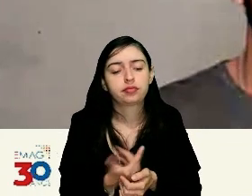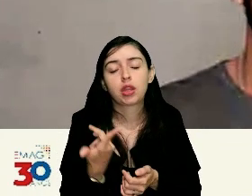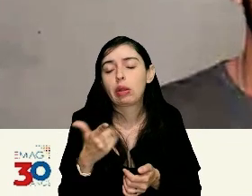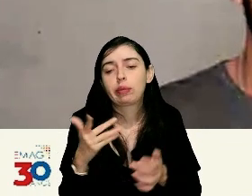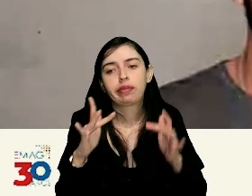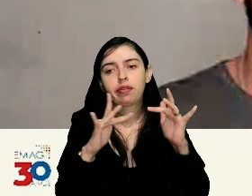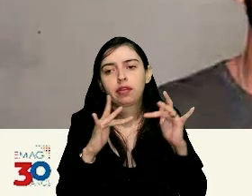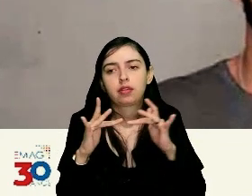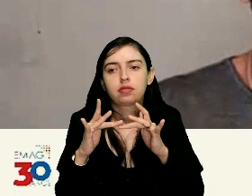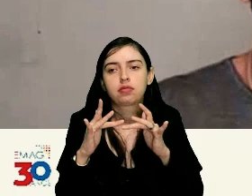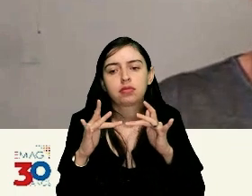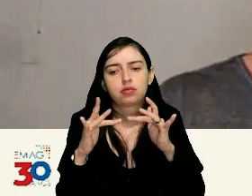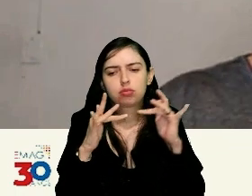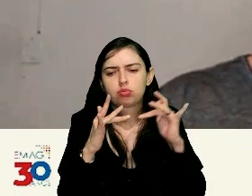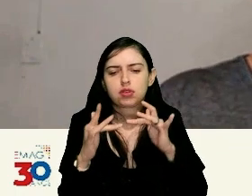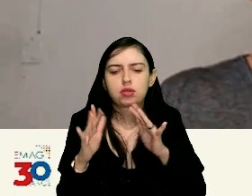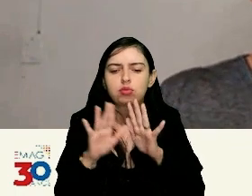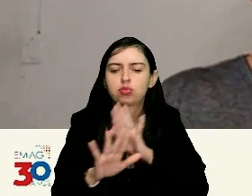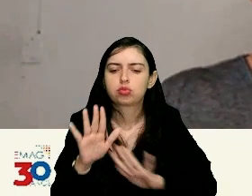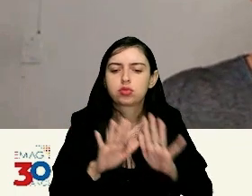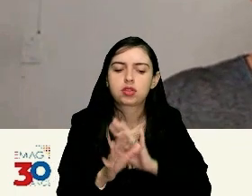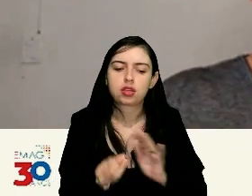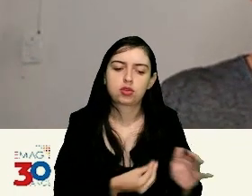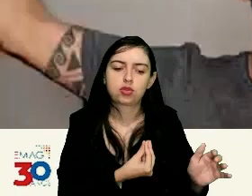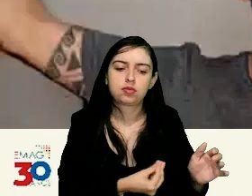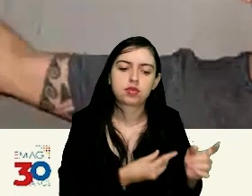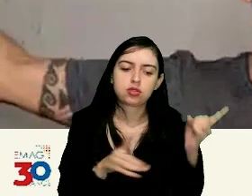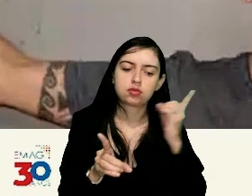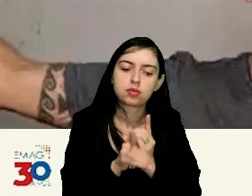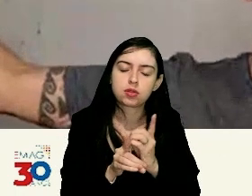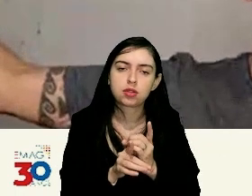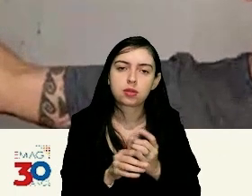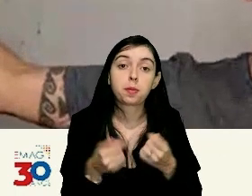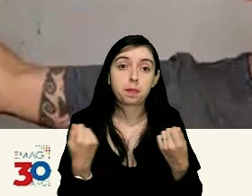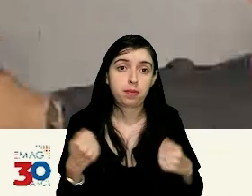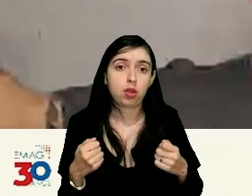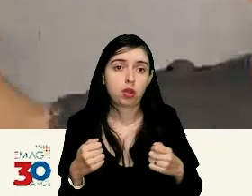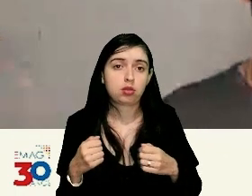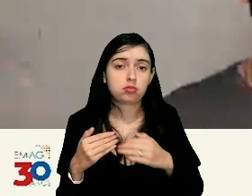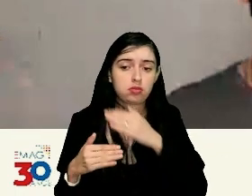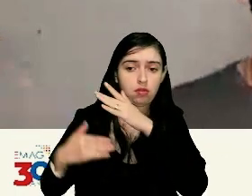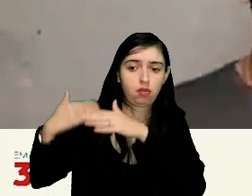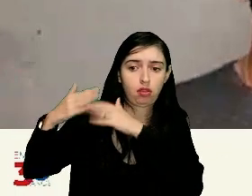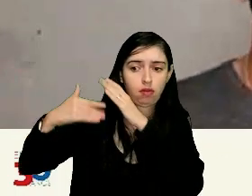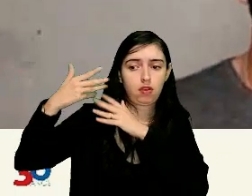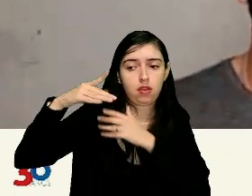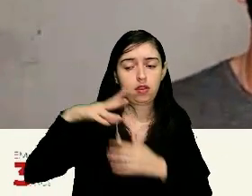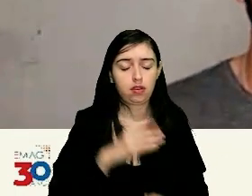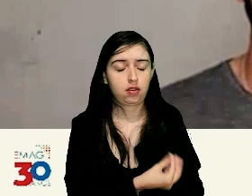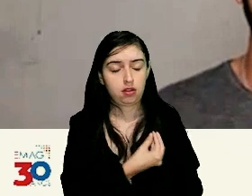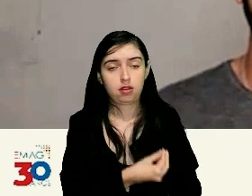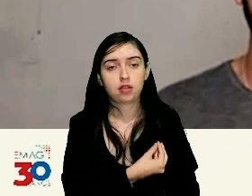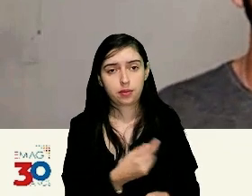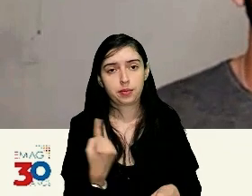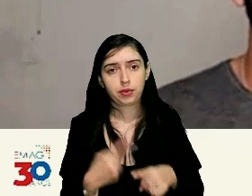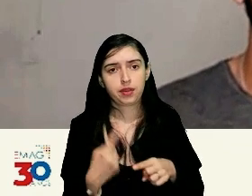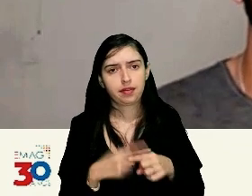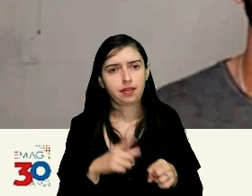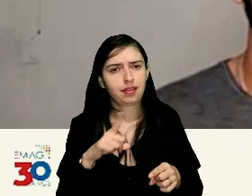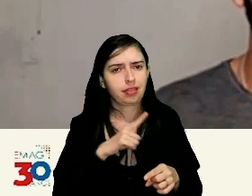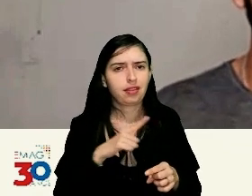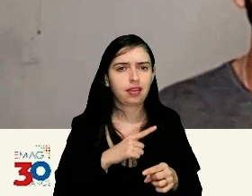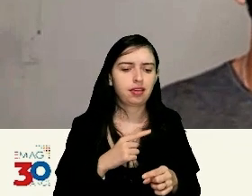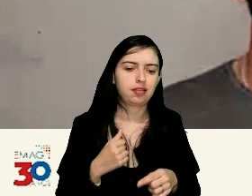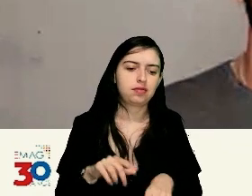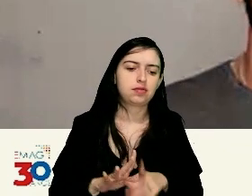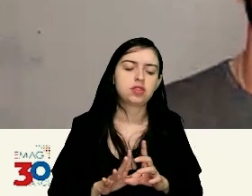sem presença. Isso não significa que ele não possa criar vínculo ao longo da vida. Porque sempre existe tempo de reparação, de